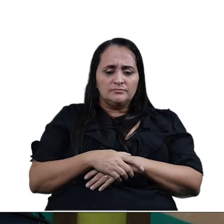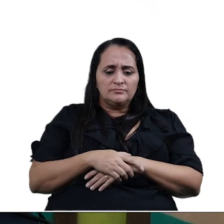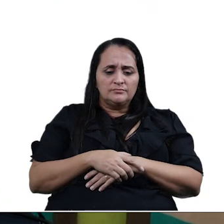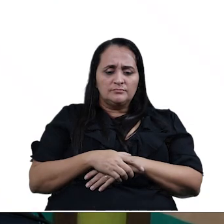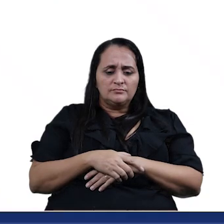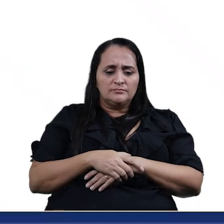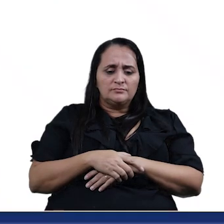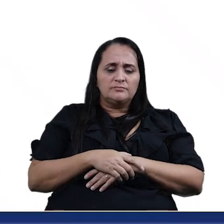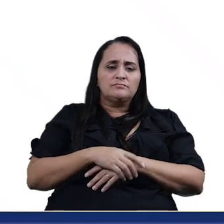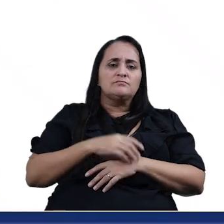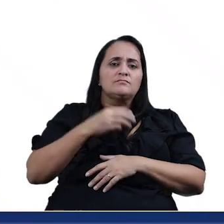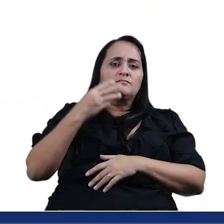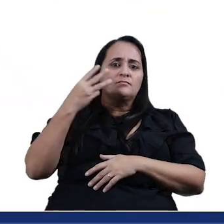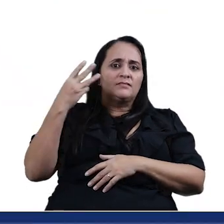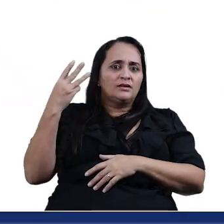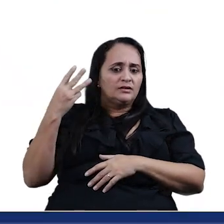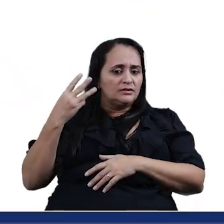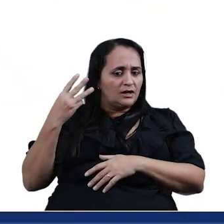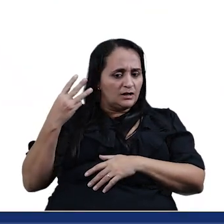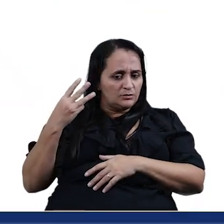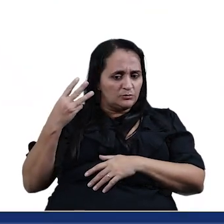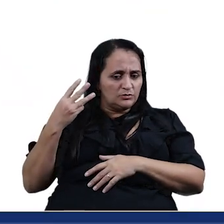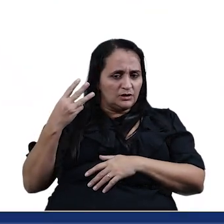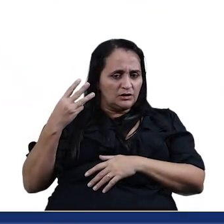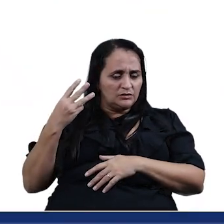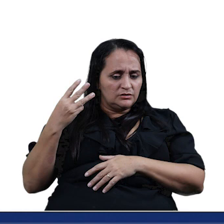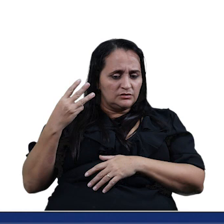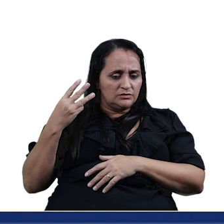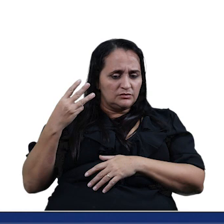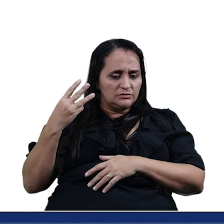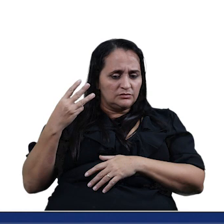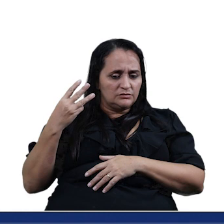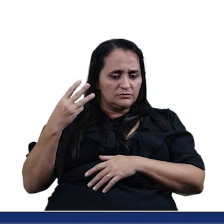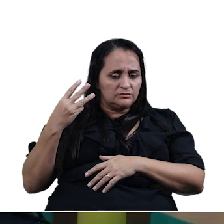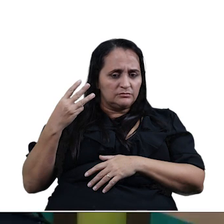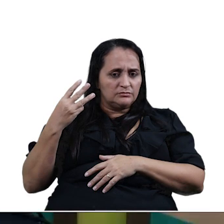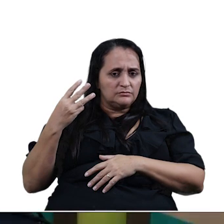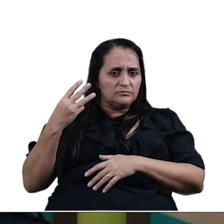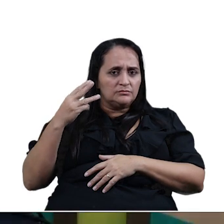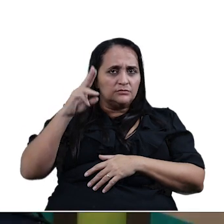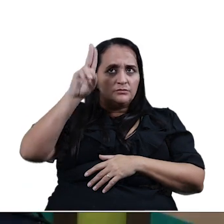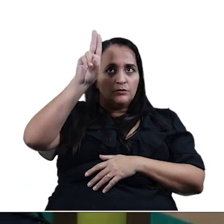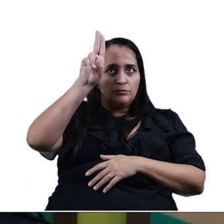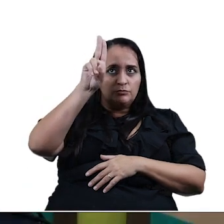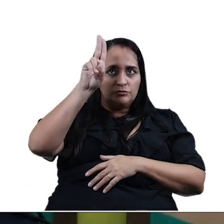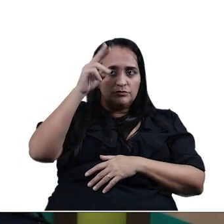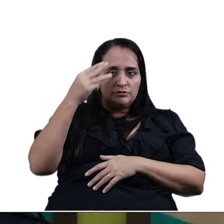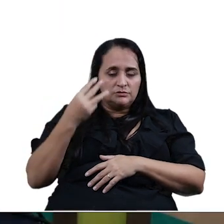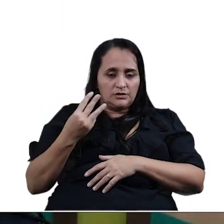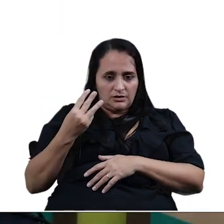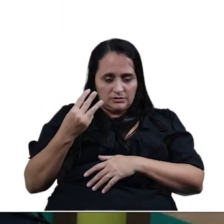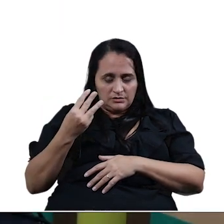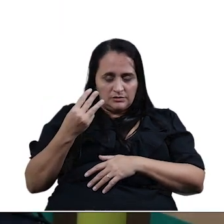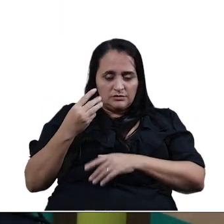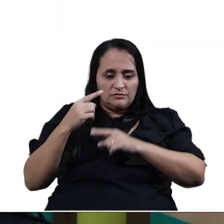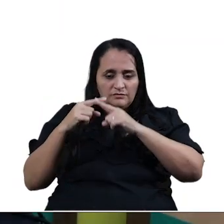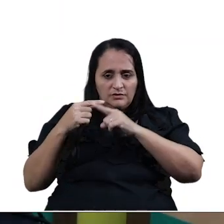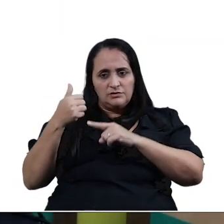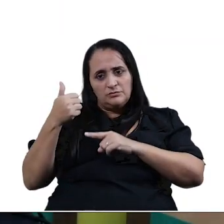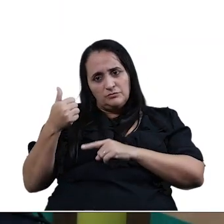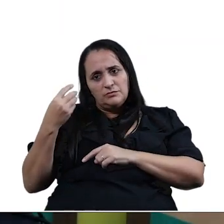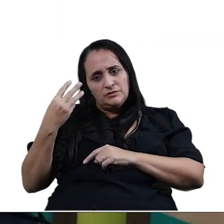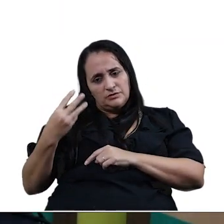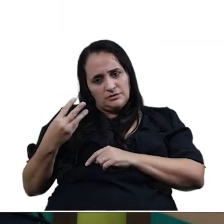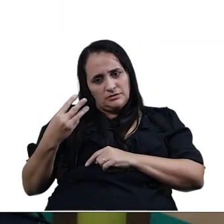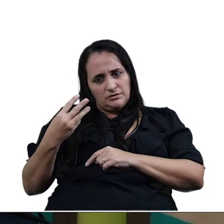Começando de lá para cá. 3 unidades, pelas unidades. 3 unidades, que seria 3